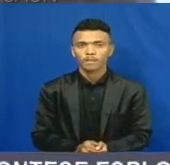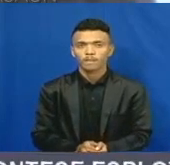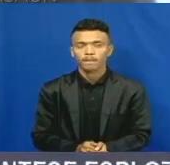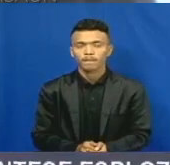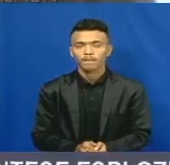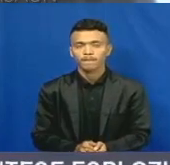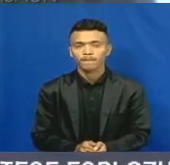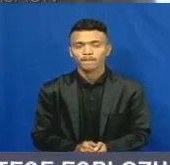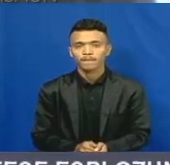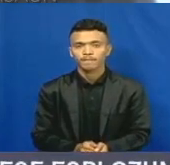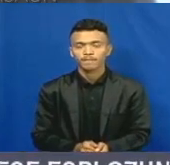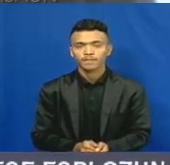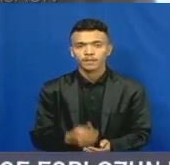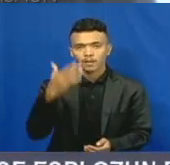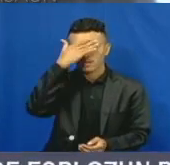Halu hati yang punya vida.